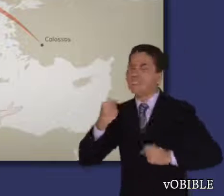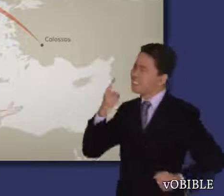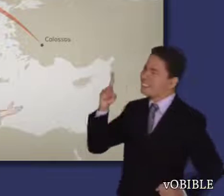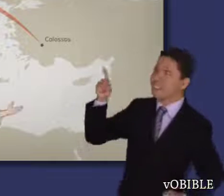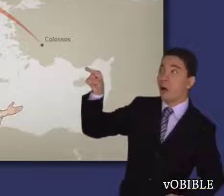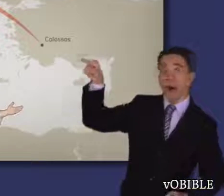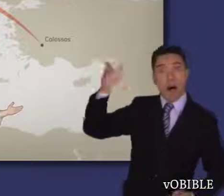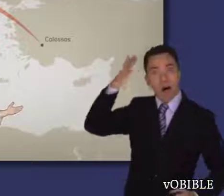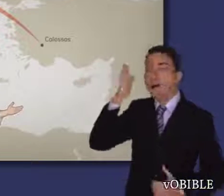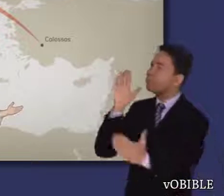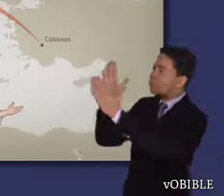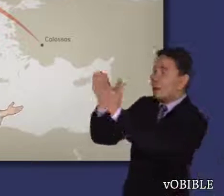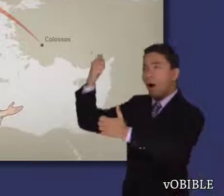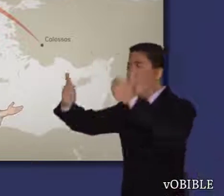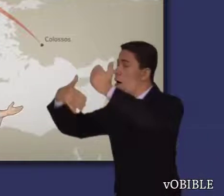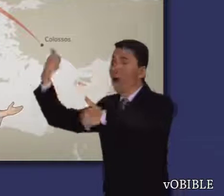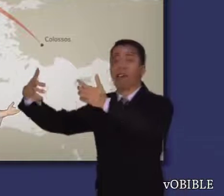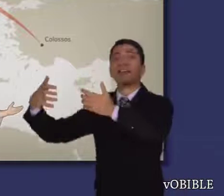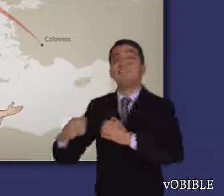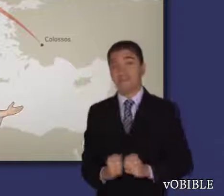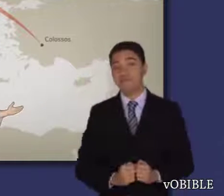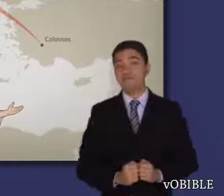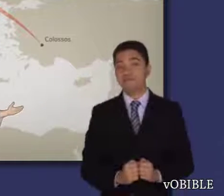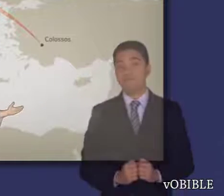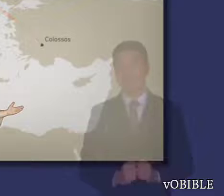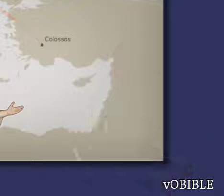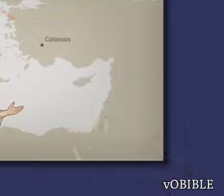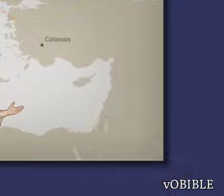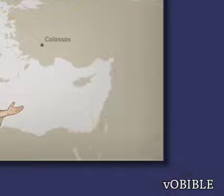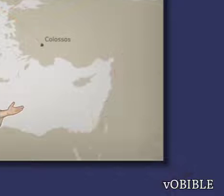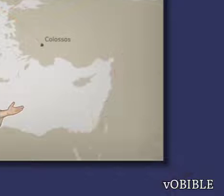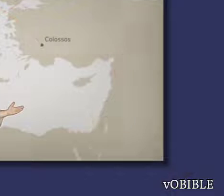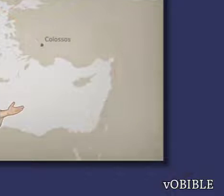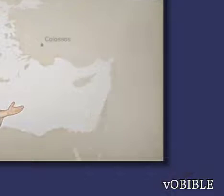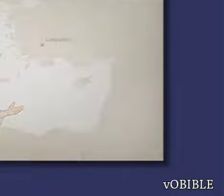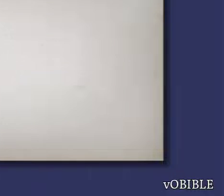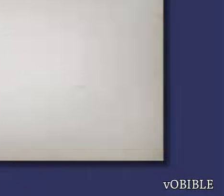longa viagem de Colossos a Roma para dar um relatório da congregação a Paulo.